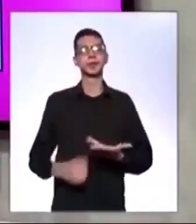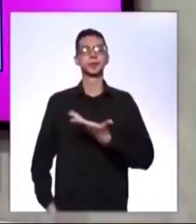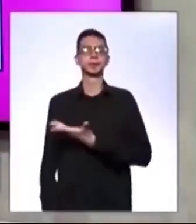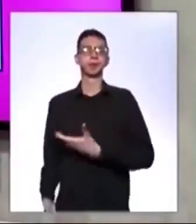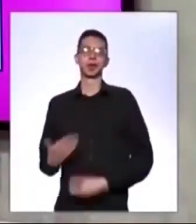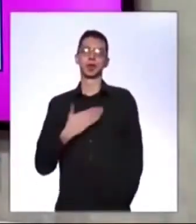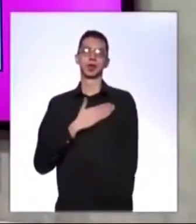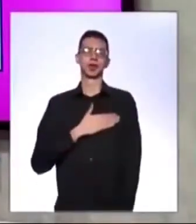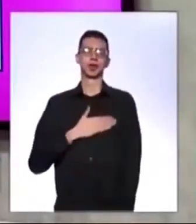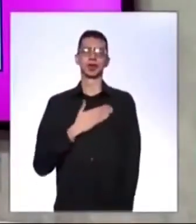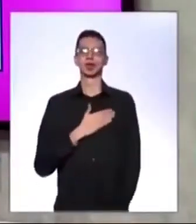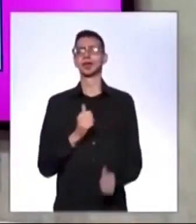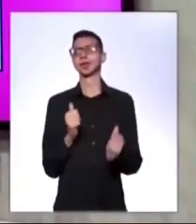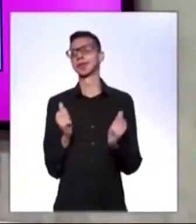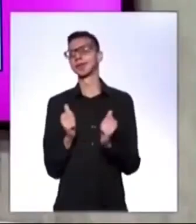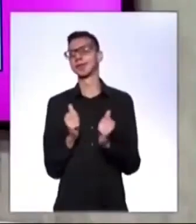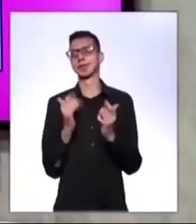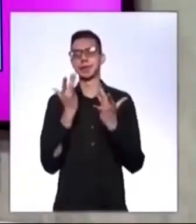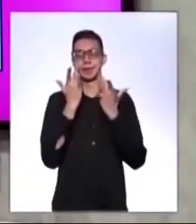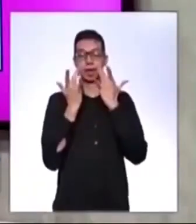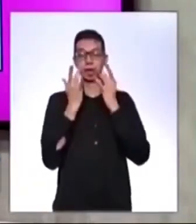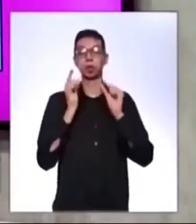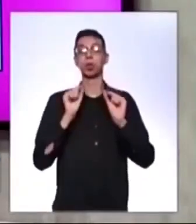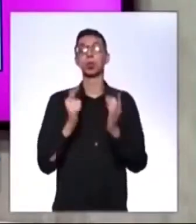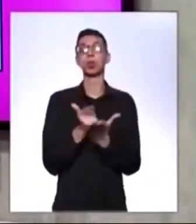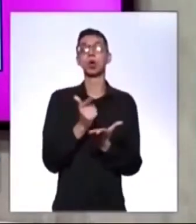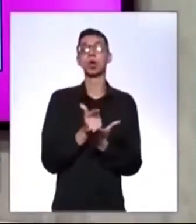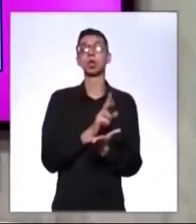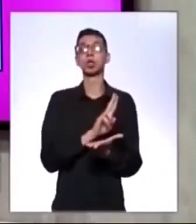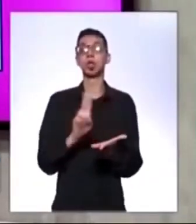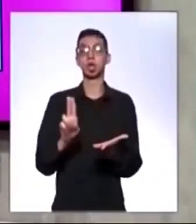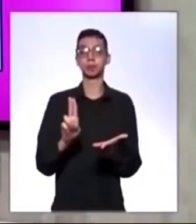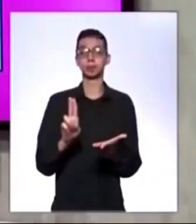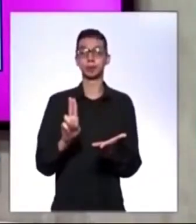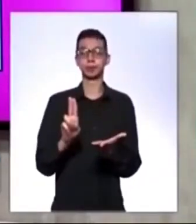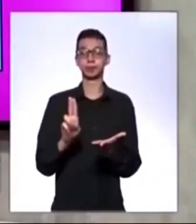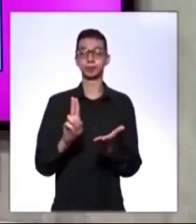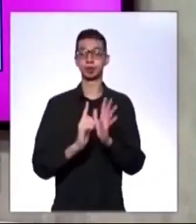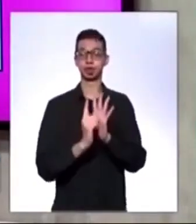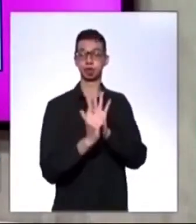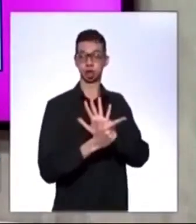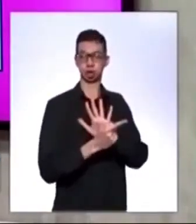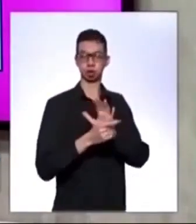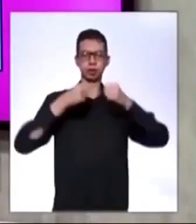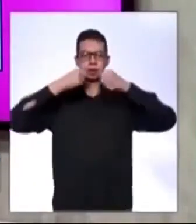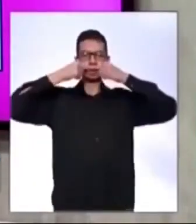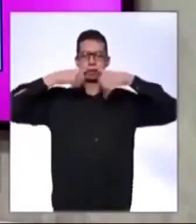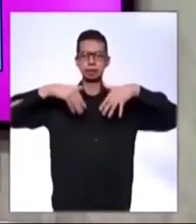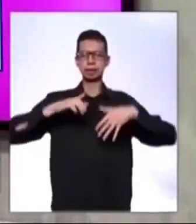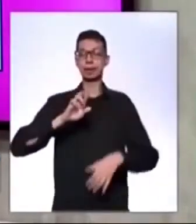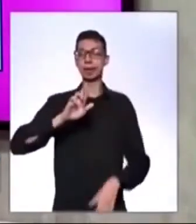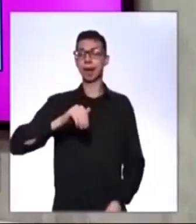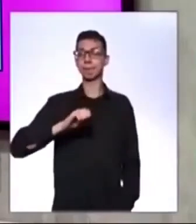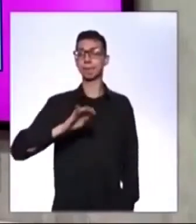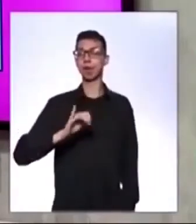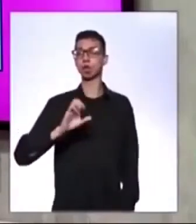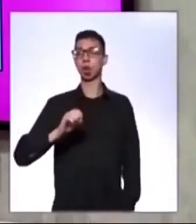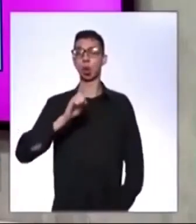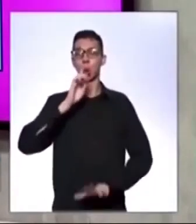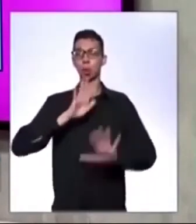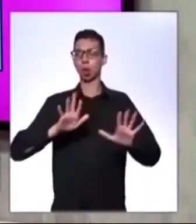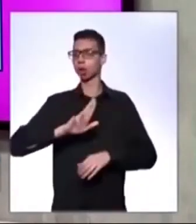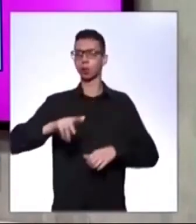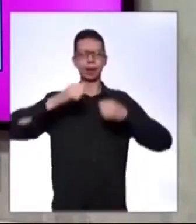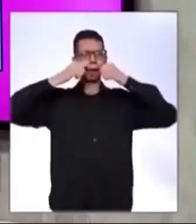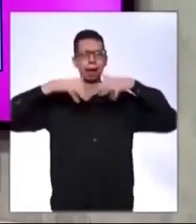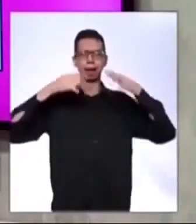teatro, que na literatura é chamado de gênero dramático. Cuidado, cuidado. Dramático não tem nada a ver com chorar e